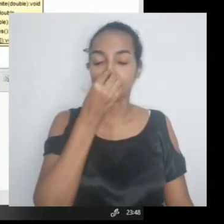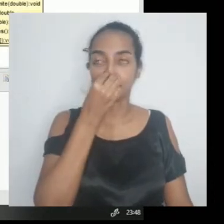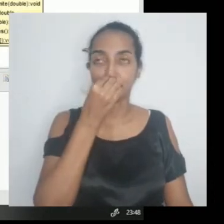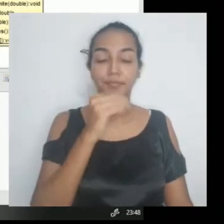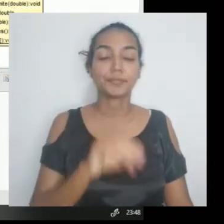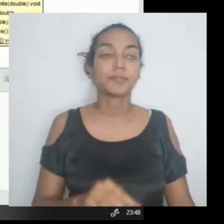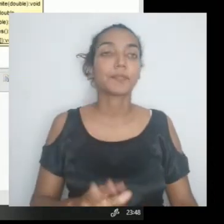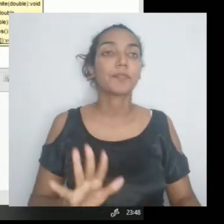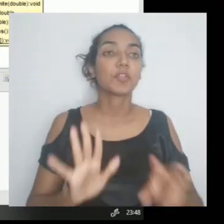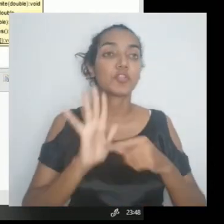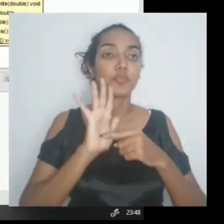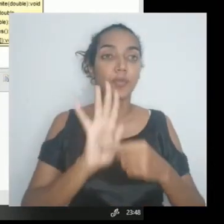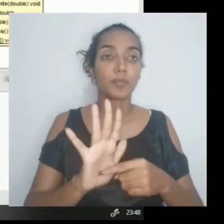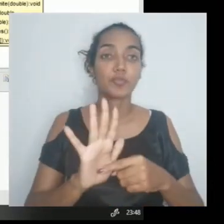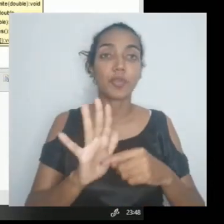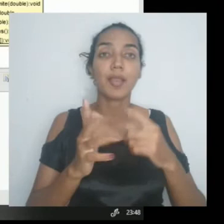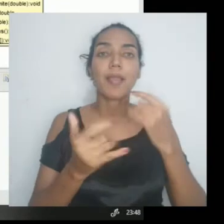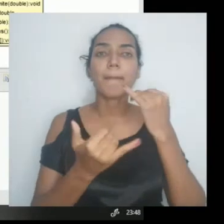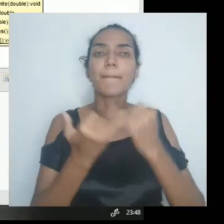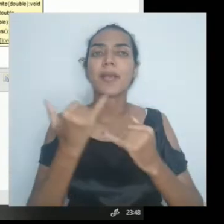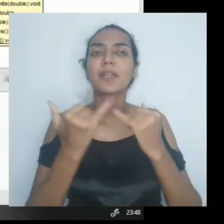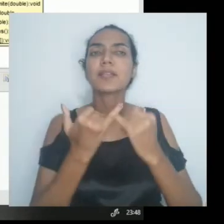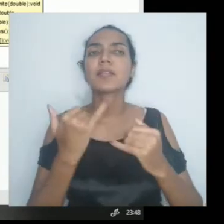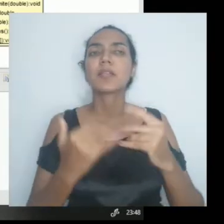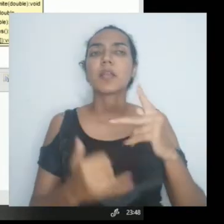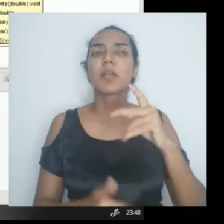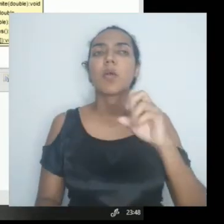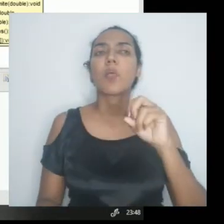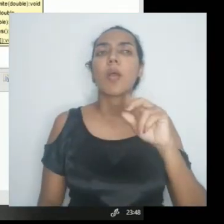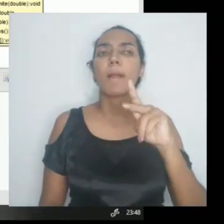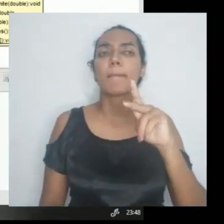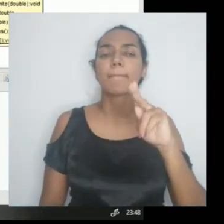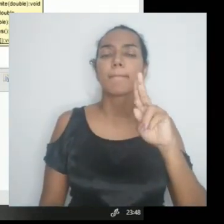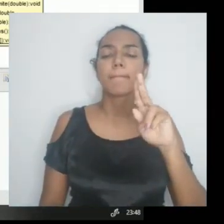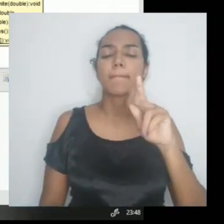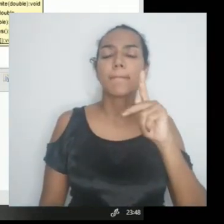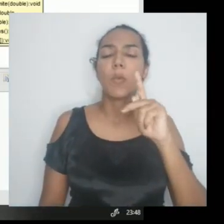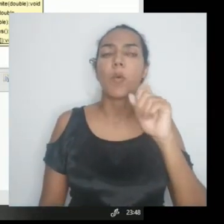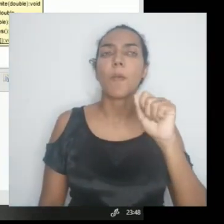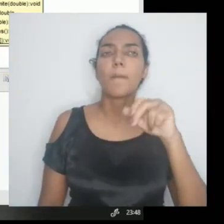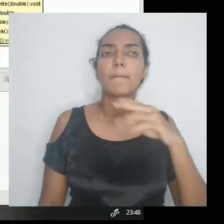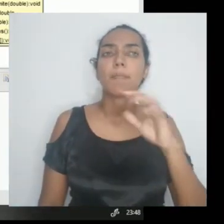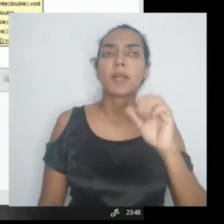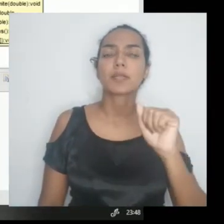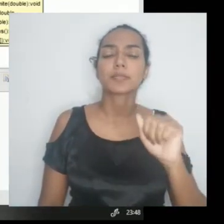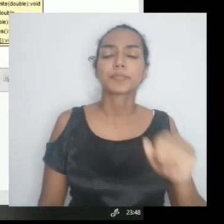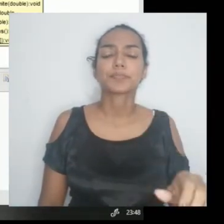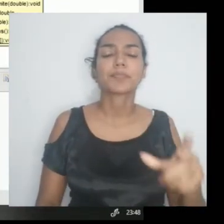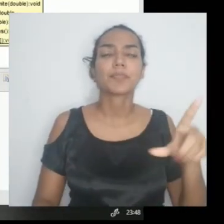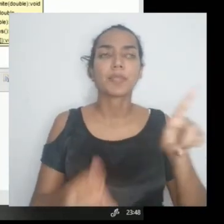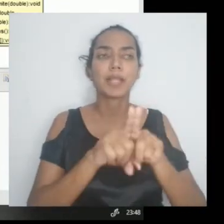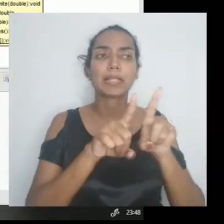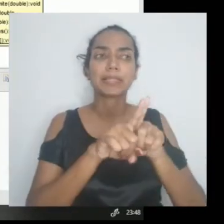mesmo extends conta e ela recebe um número como parâmetro, inicializando